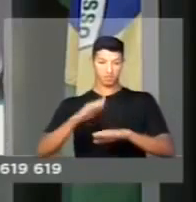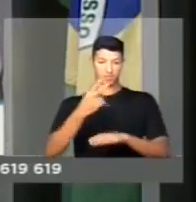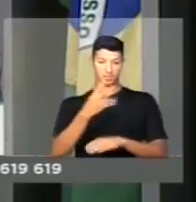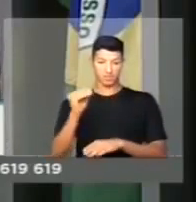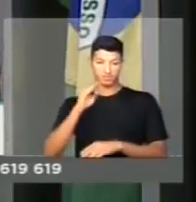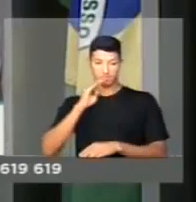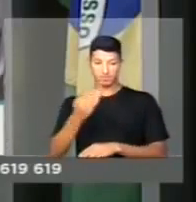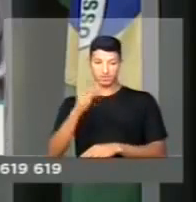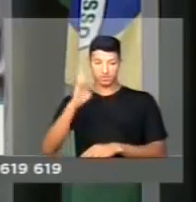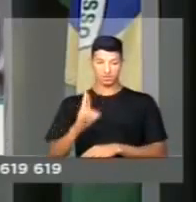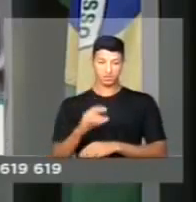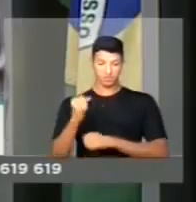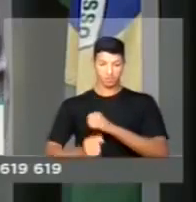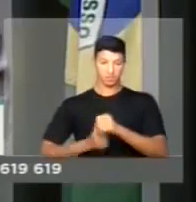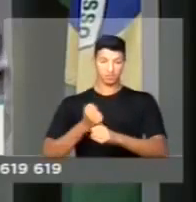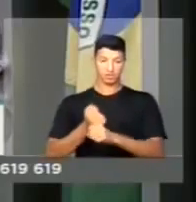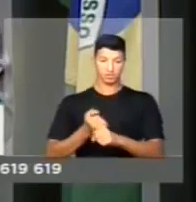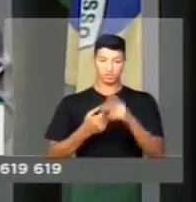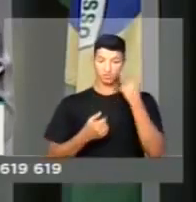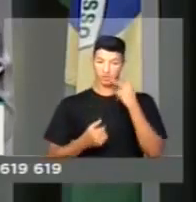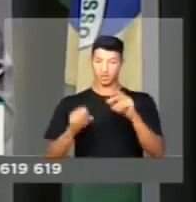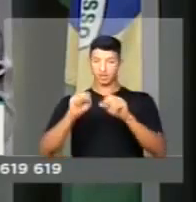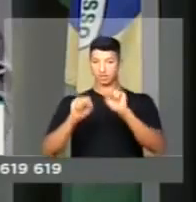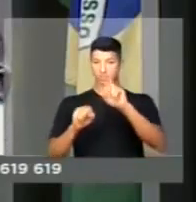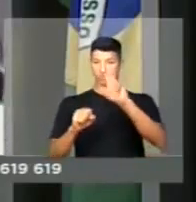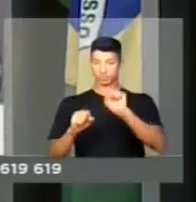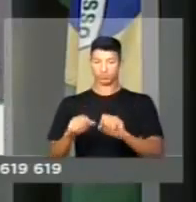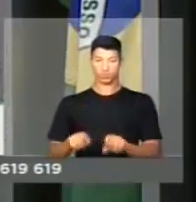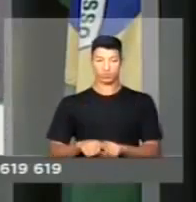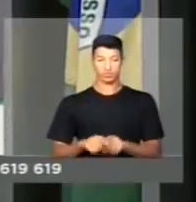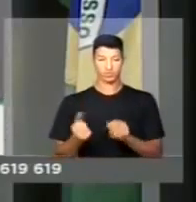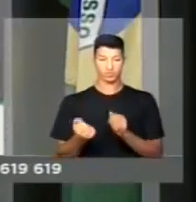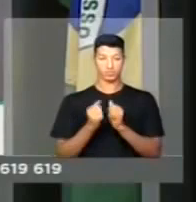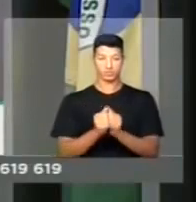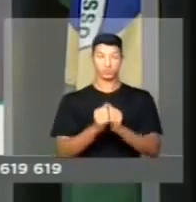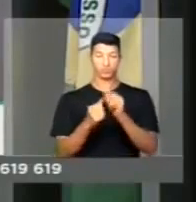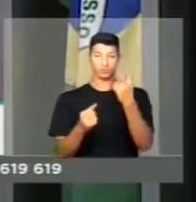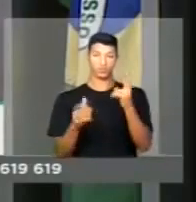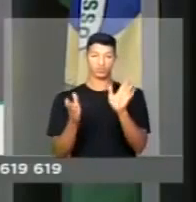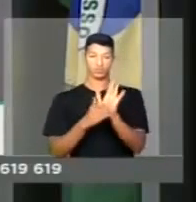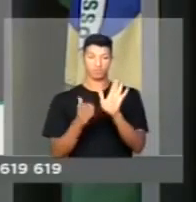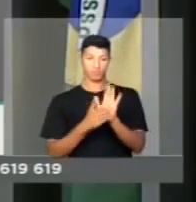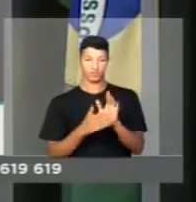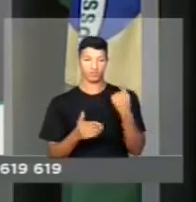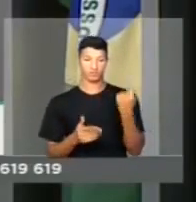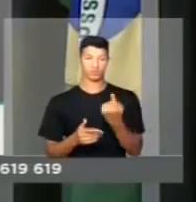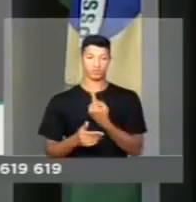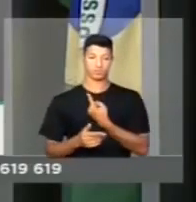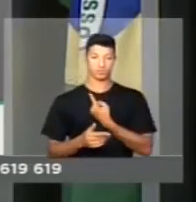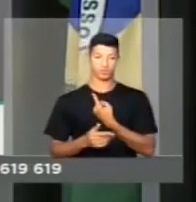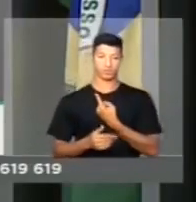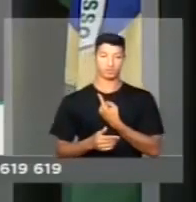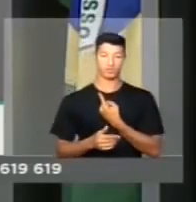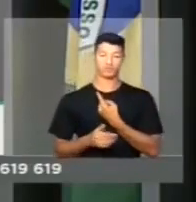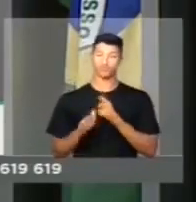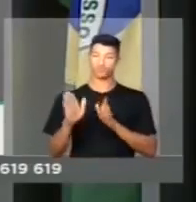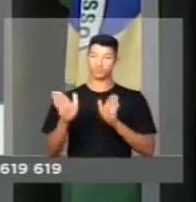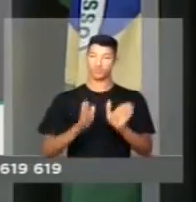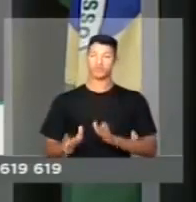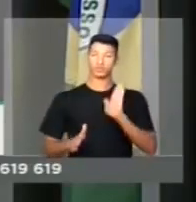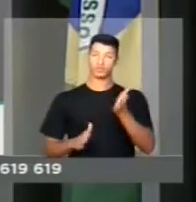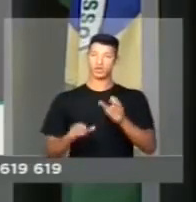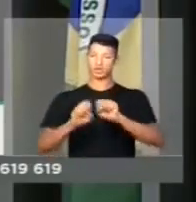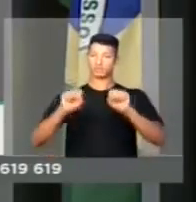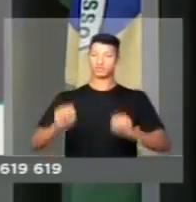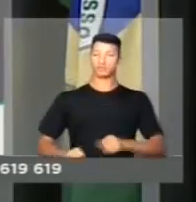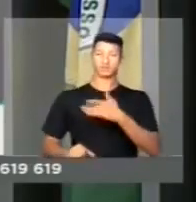20 bilhões de reais por ano para o Sistema Único de Saúde. Com essas duas propostas, nós viabilizaríamos o Sistema